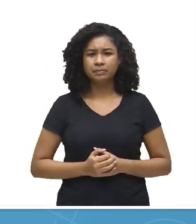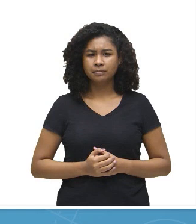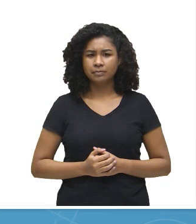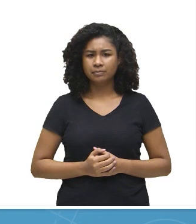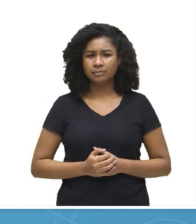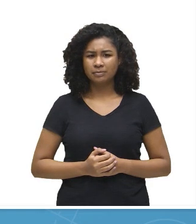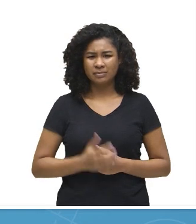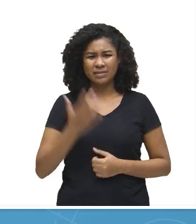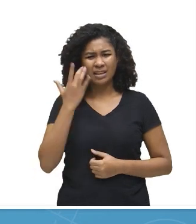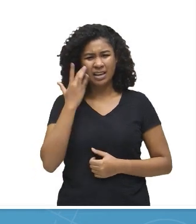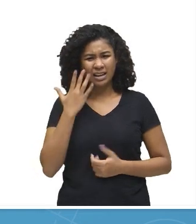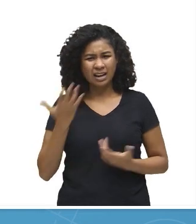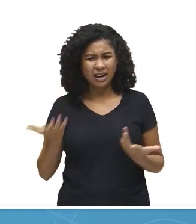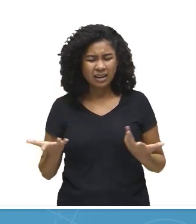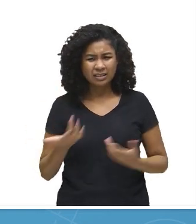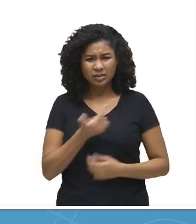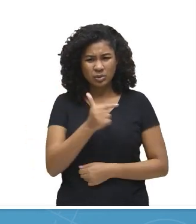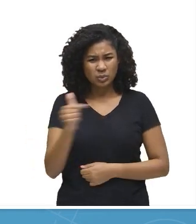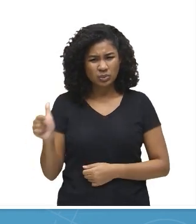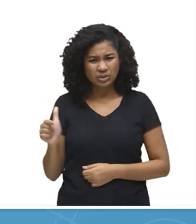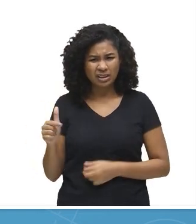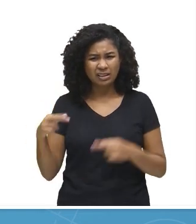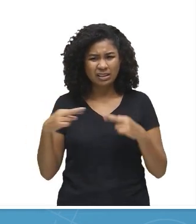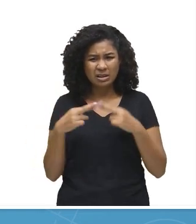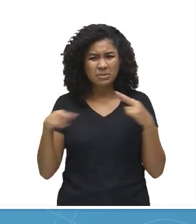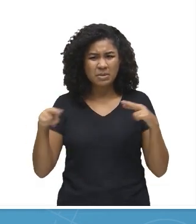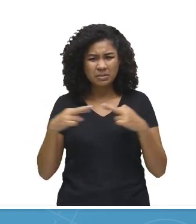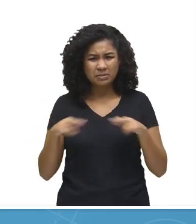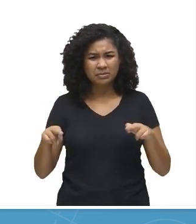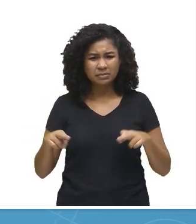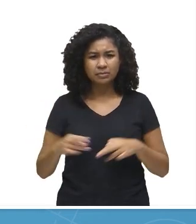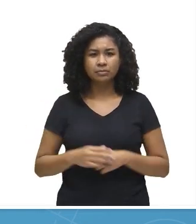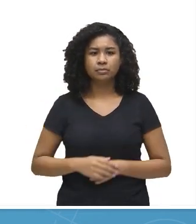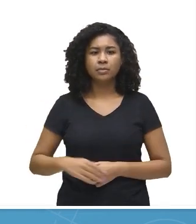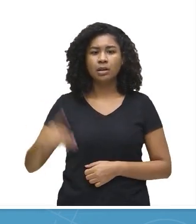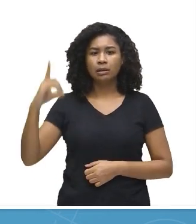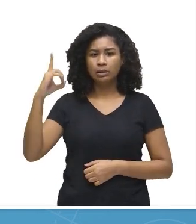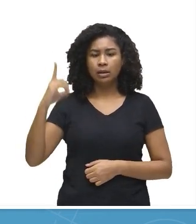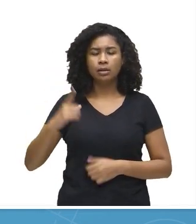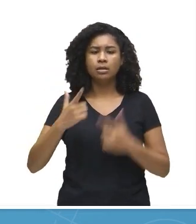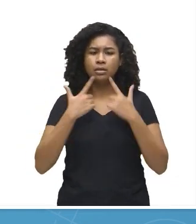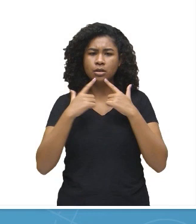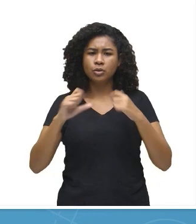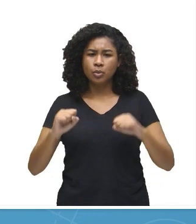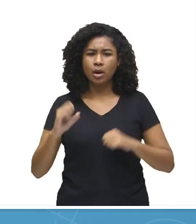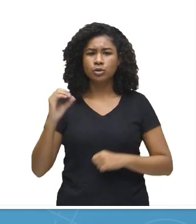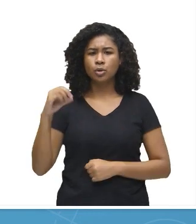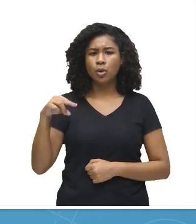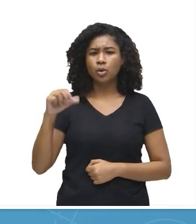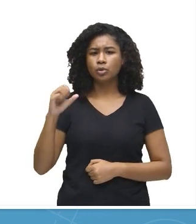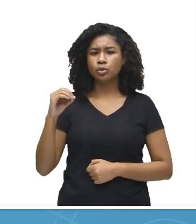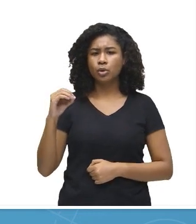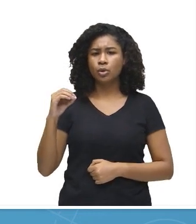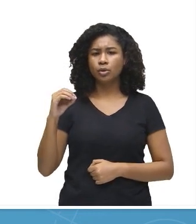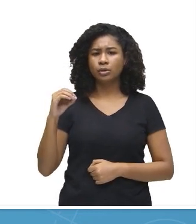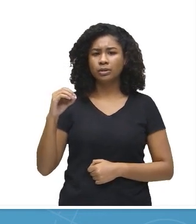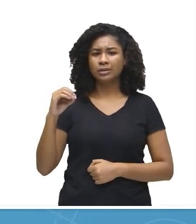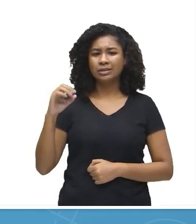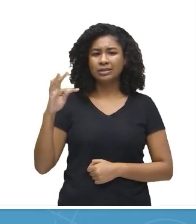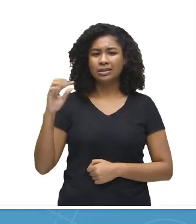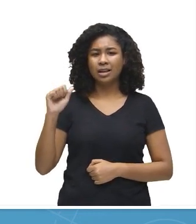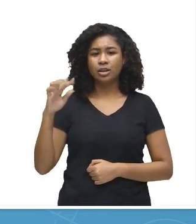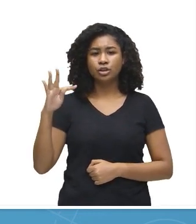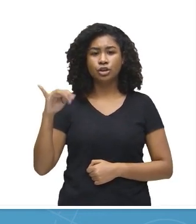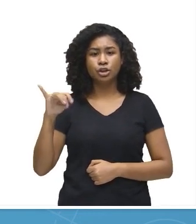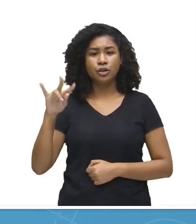poemas clássicos eles não têm rima? E a letra D, linguagem conotativa que busca expressar as contradições do sentimento